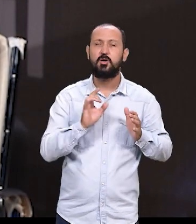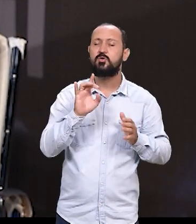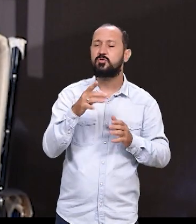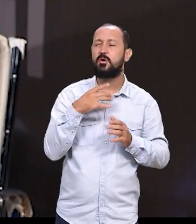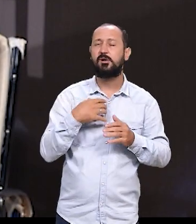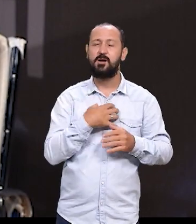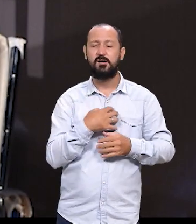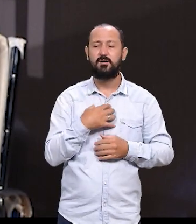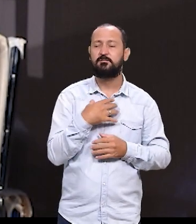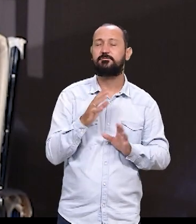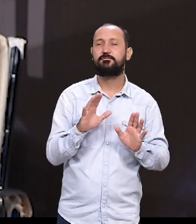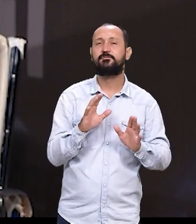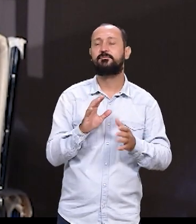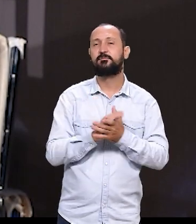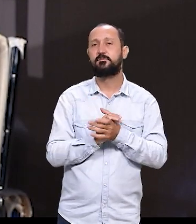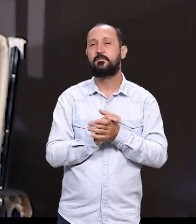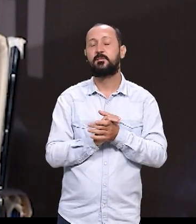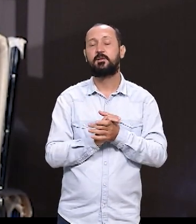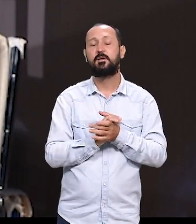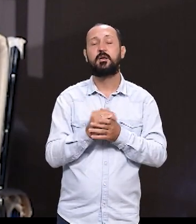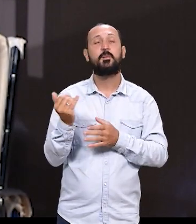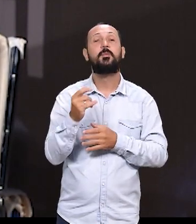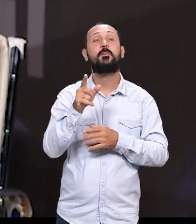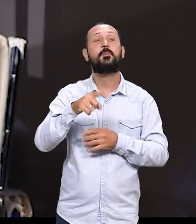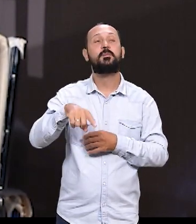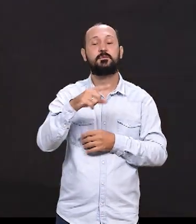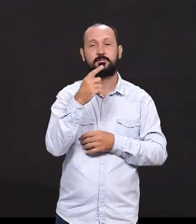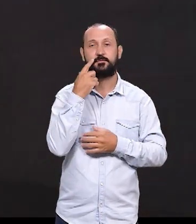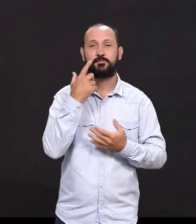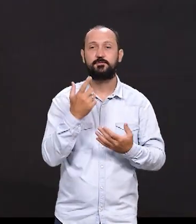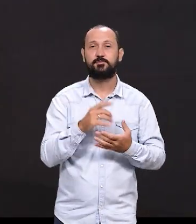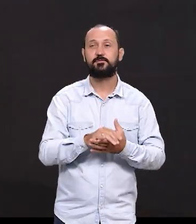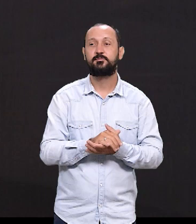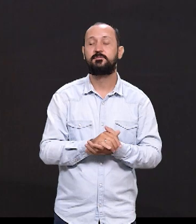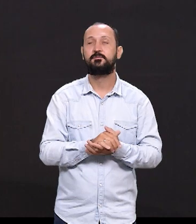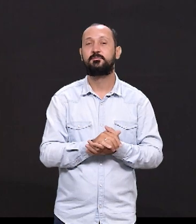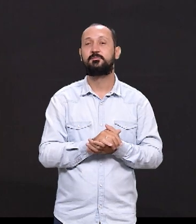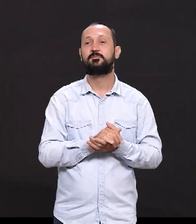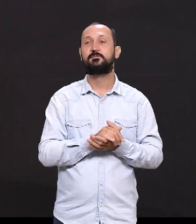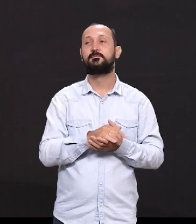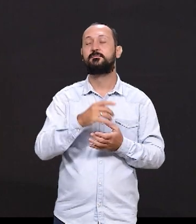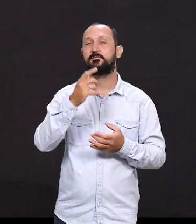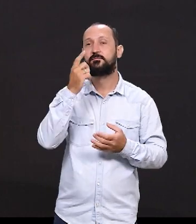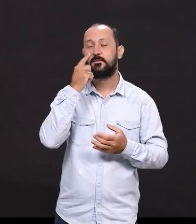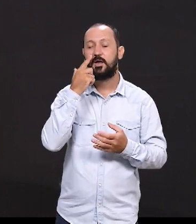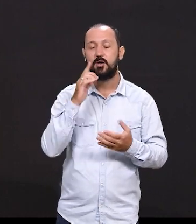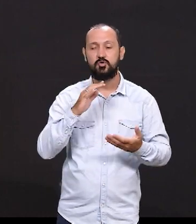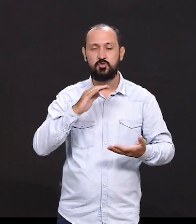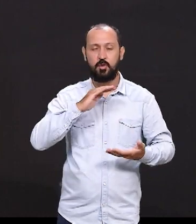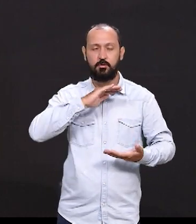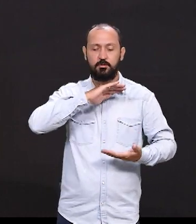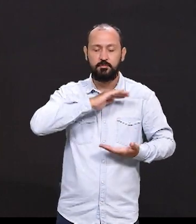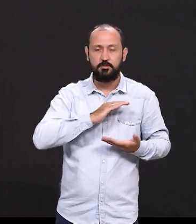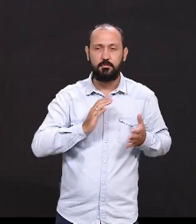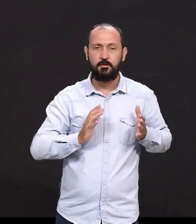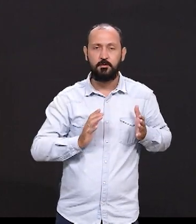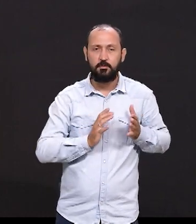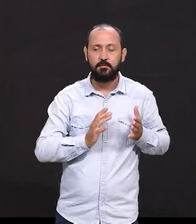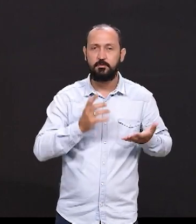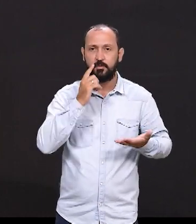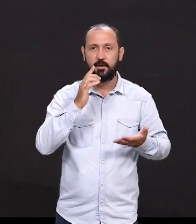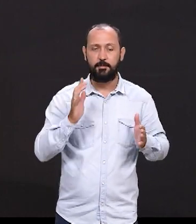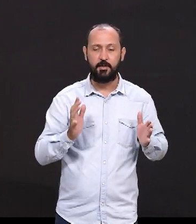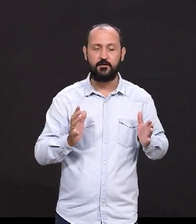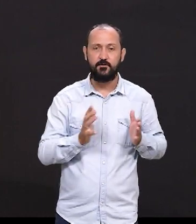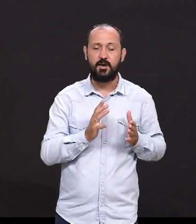não dói é só um incômodo mas é necessário fazer né Doutor e é importante dizer pras pessoas que nos assistem que esse incômodo ele nada mais